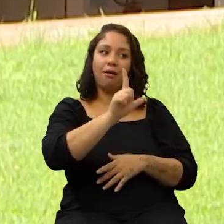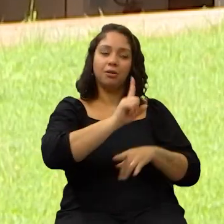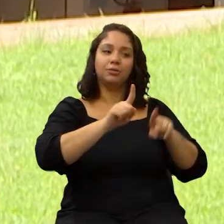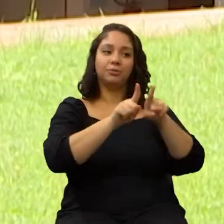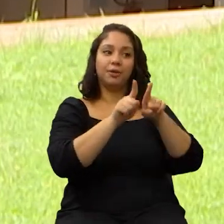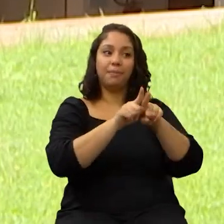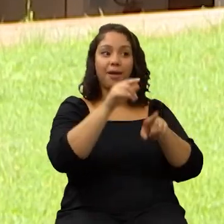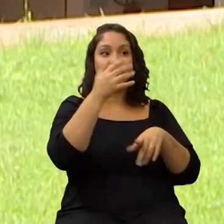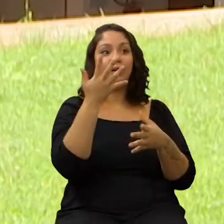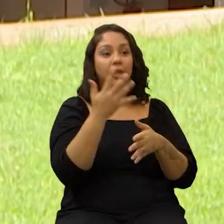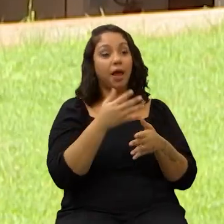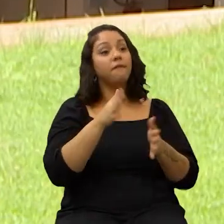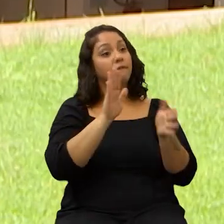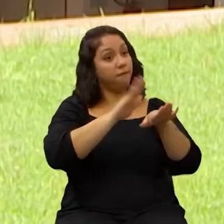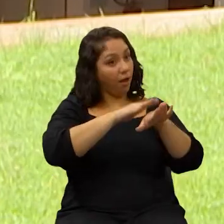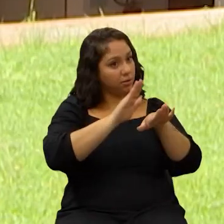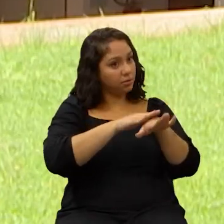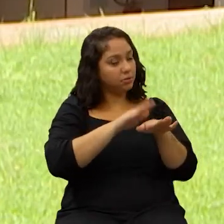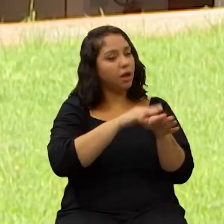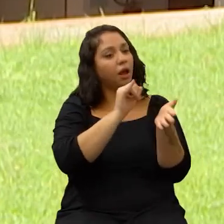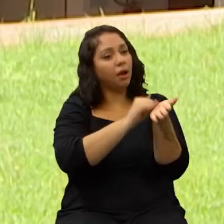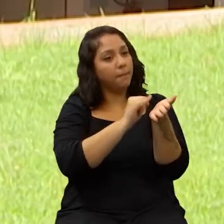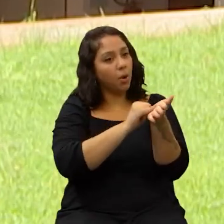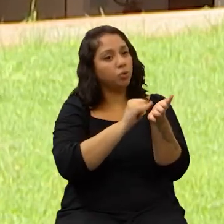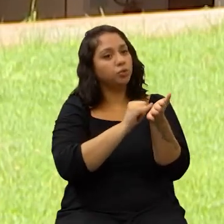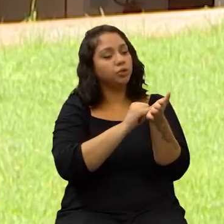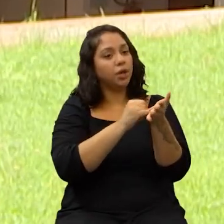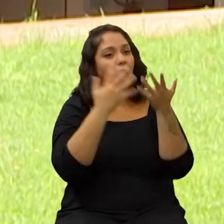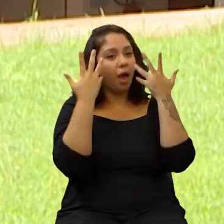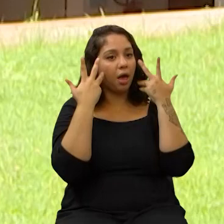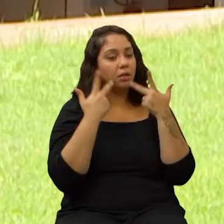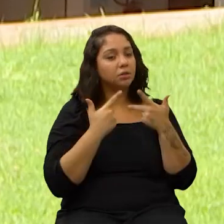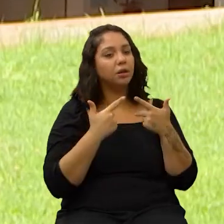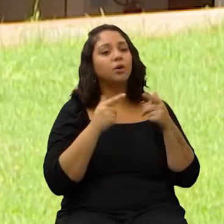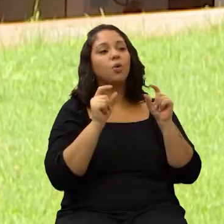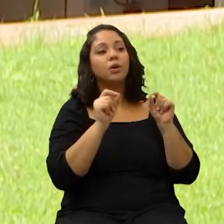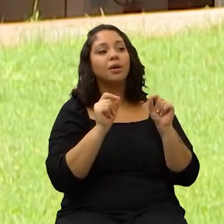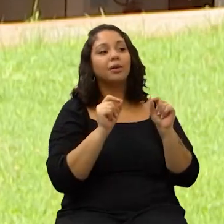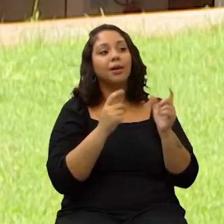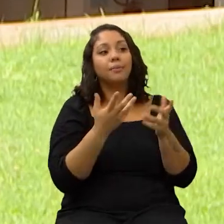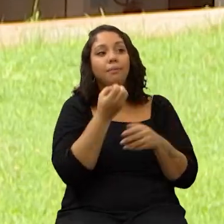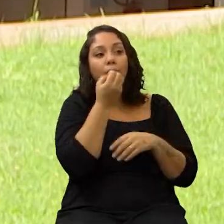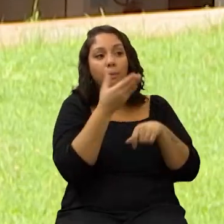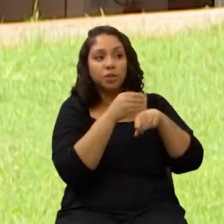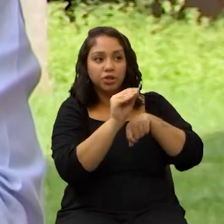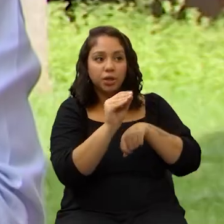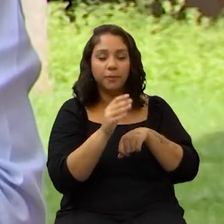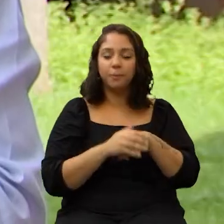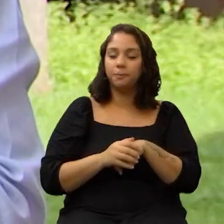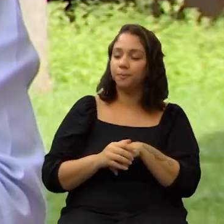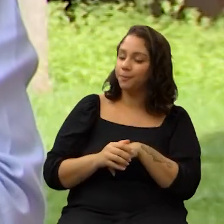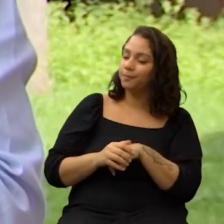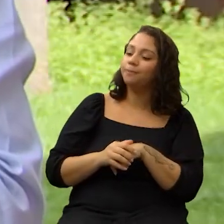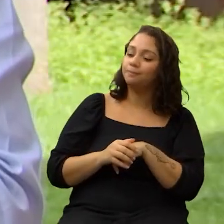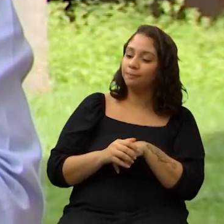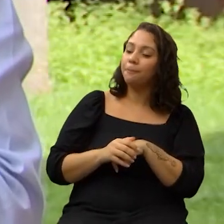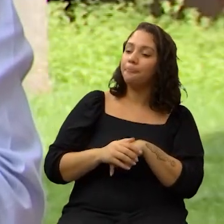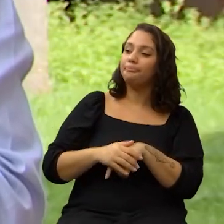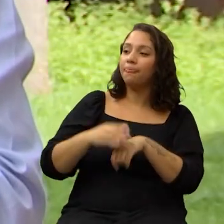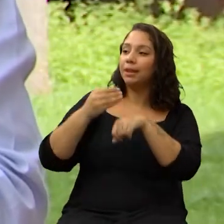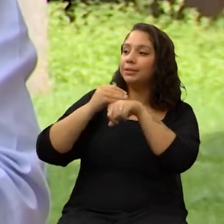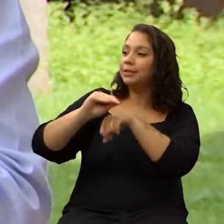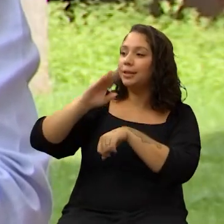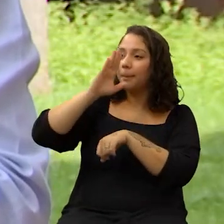Além de, claro, não deixar de fazer a declaração, que dica o senhor daria para o pessoal que está acompanhando aqui Na Ponta do Lápis? A dica